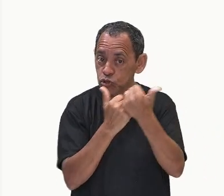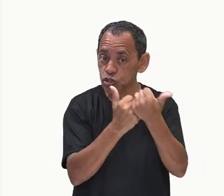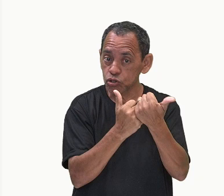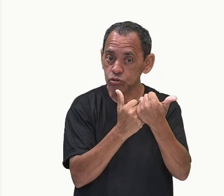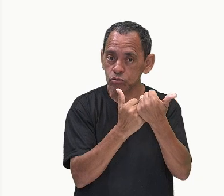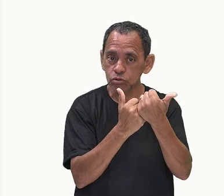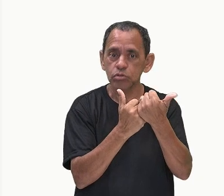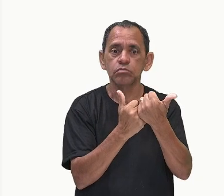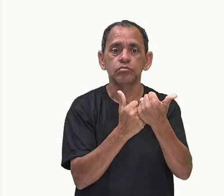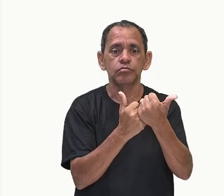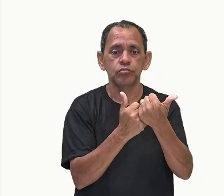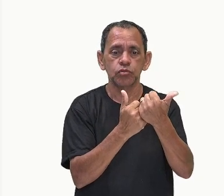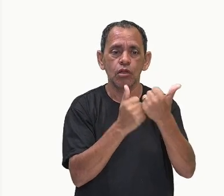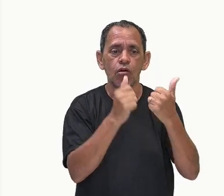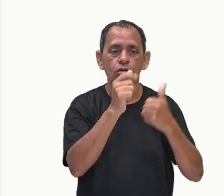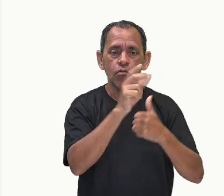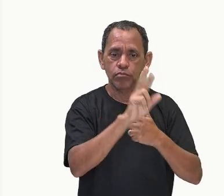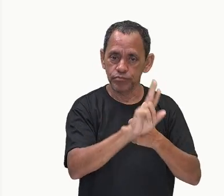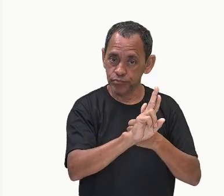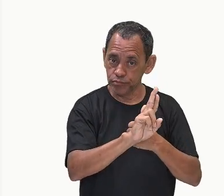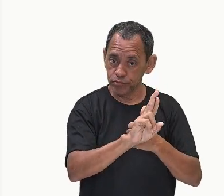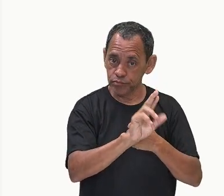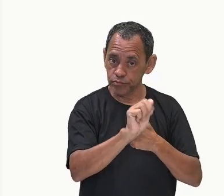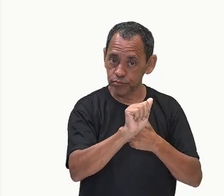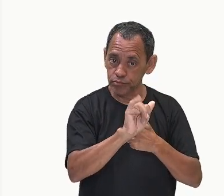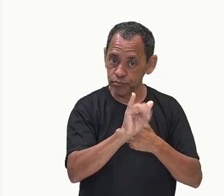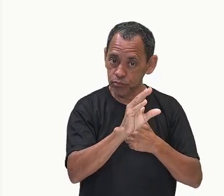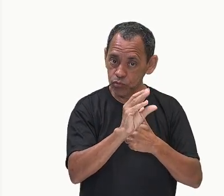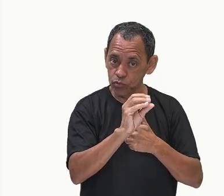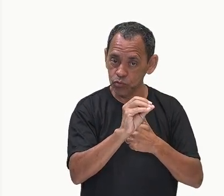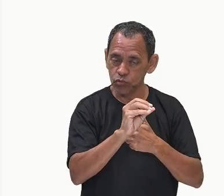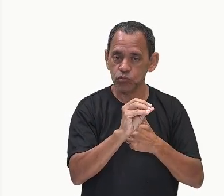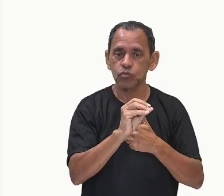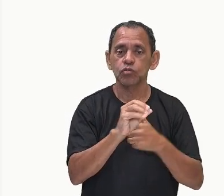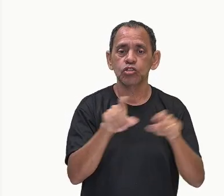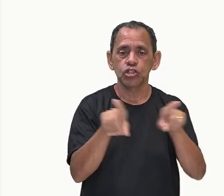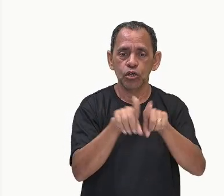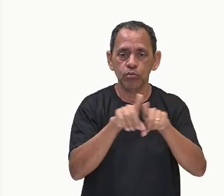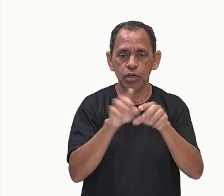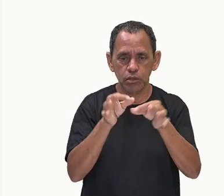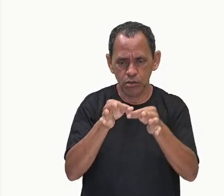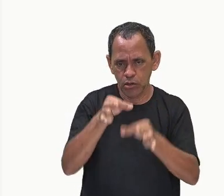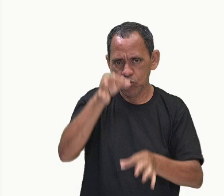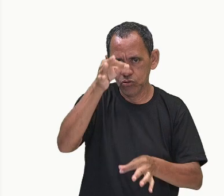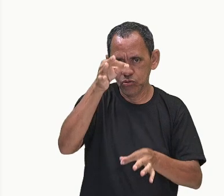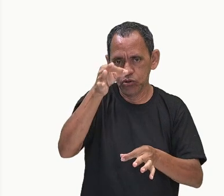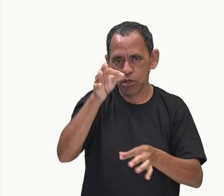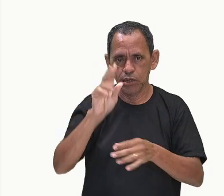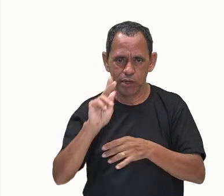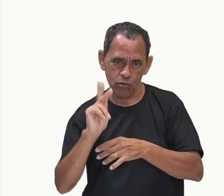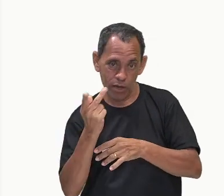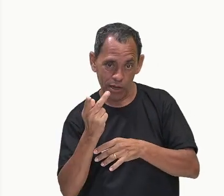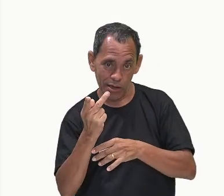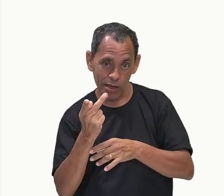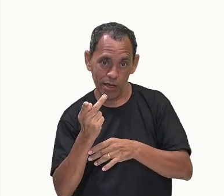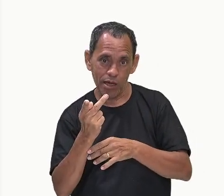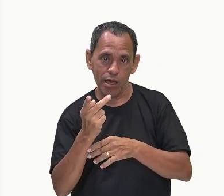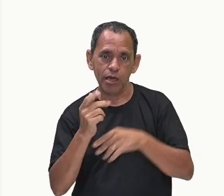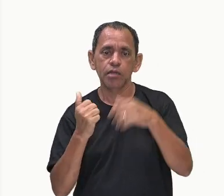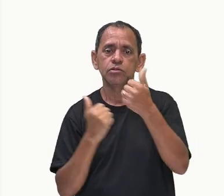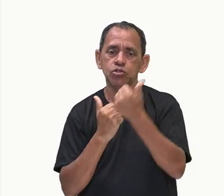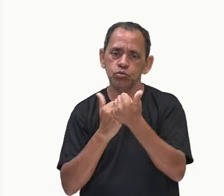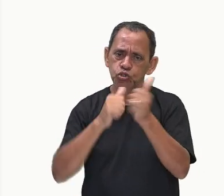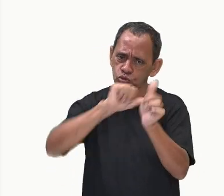mesmo valor, né? Já que é o mesmo raio. E a altura a gente substitui no lugar aqui do